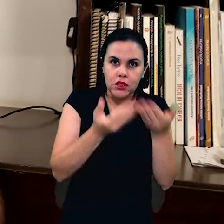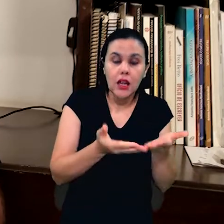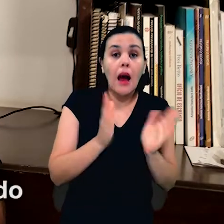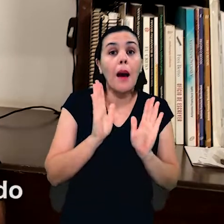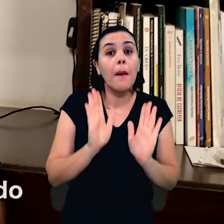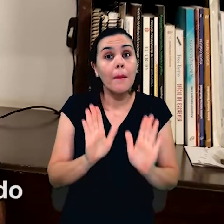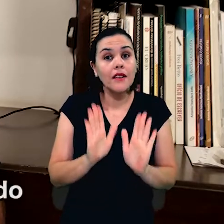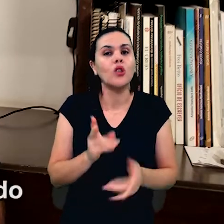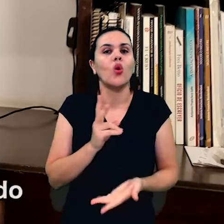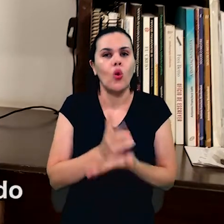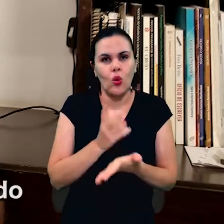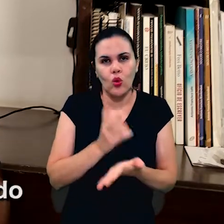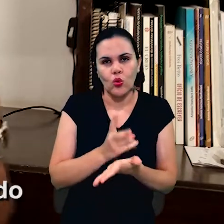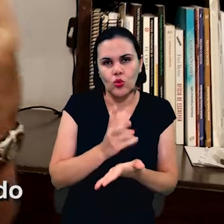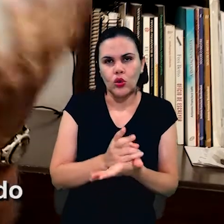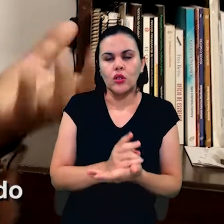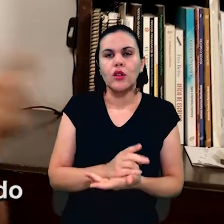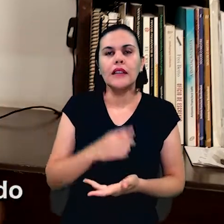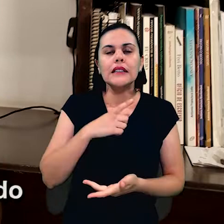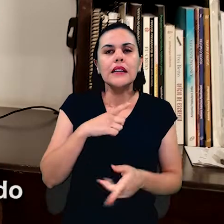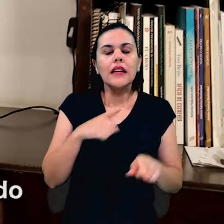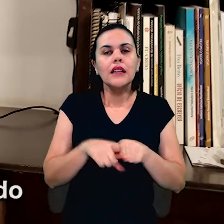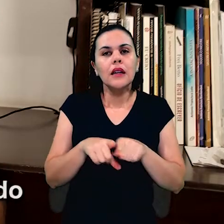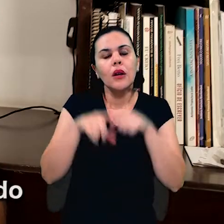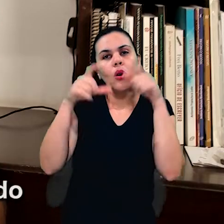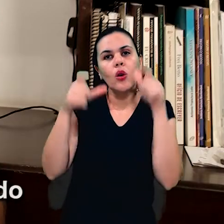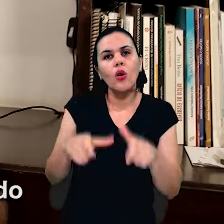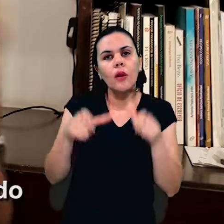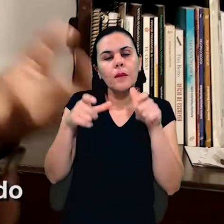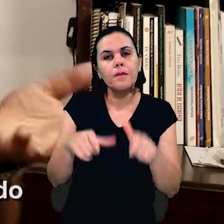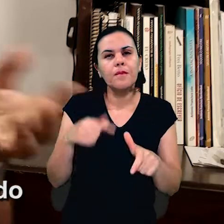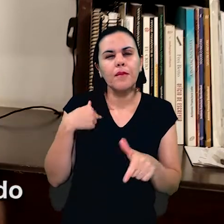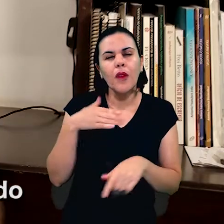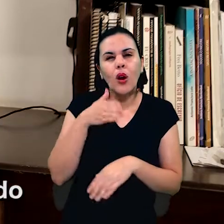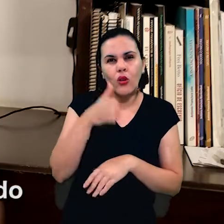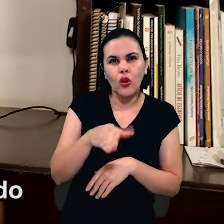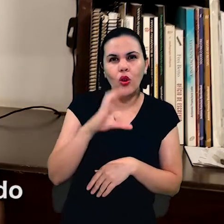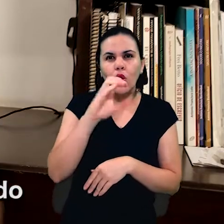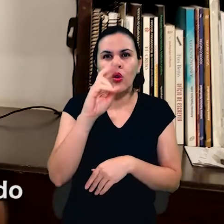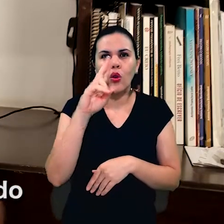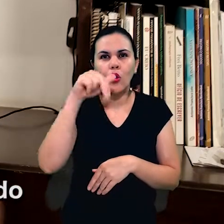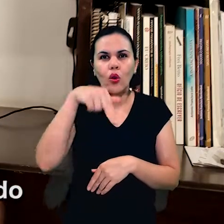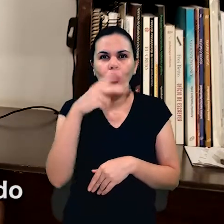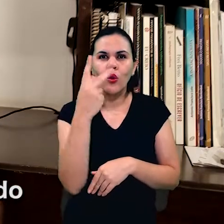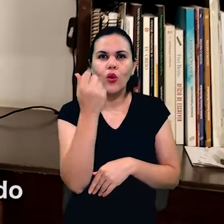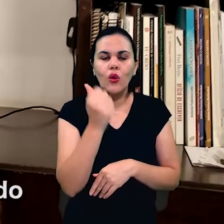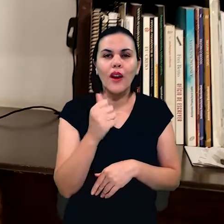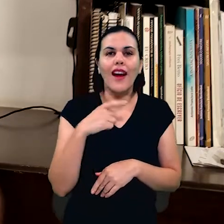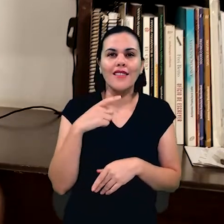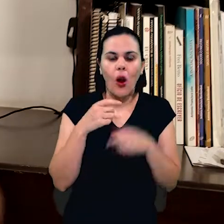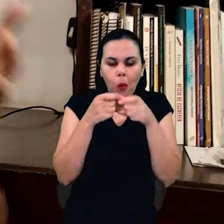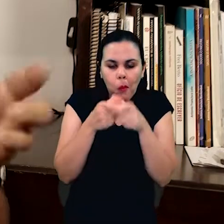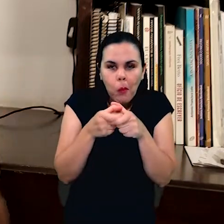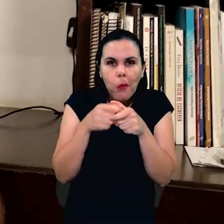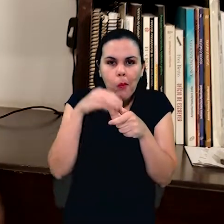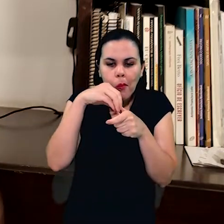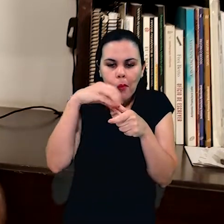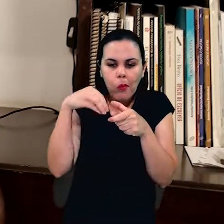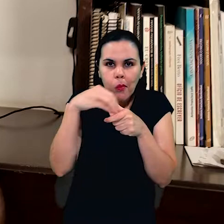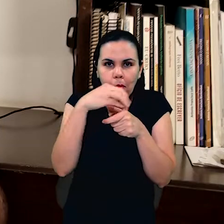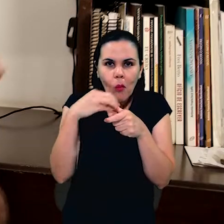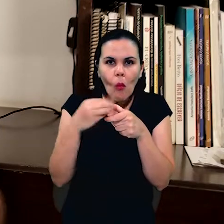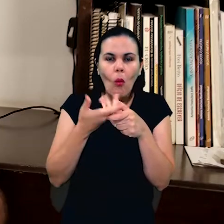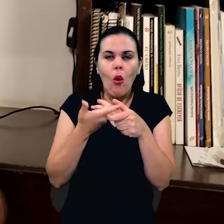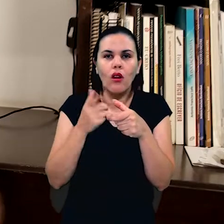continua. Então, nós temos lá eu tive a oportunidade de conhecer em Cunha também um bolinho que é dado. Então, todo lugar tem